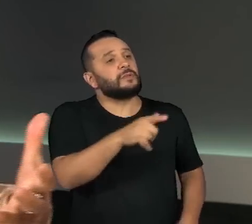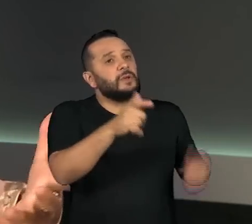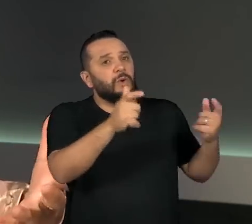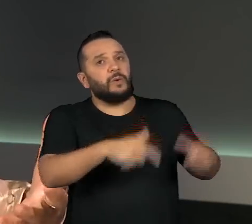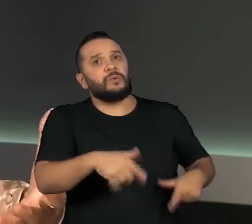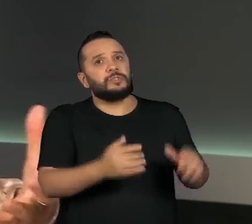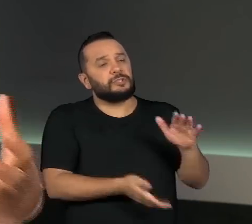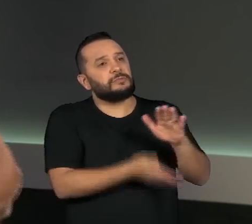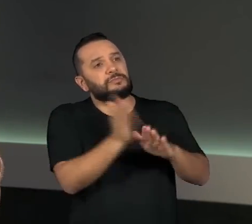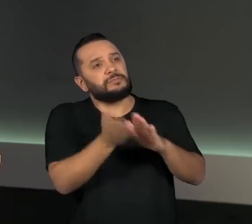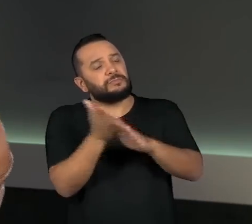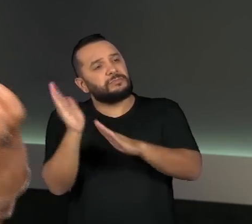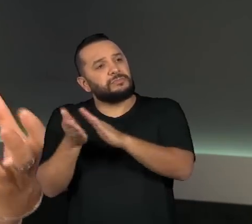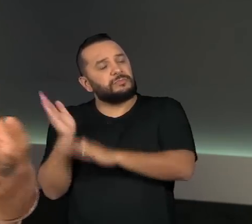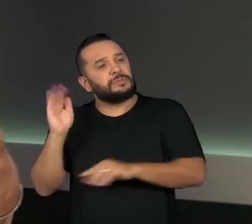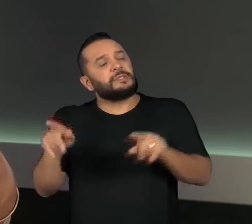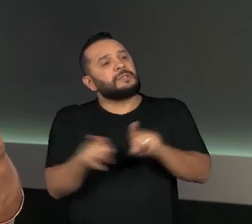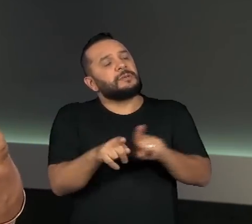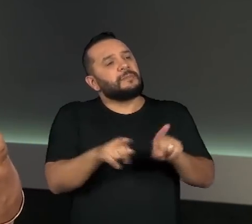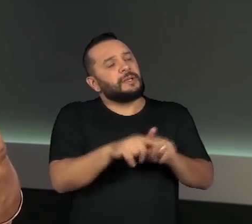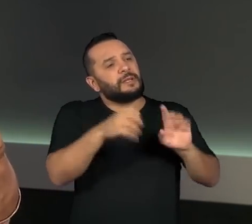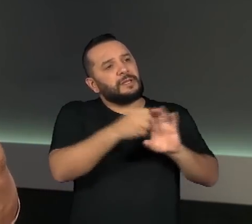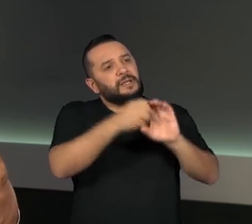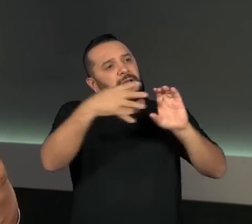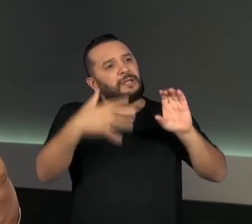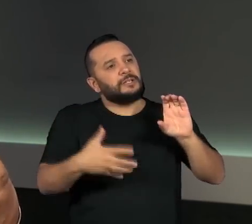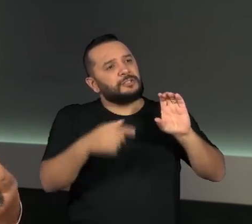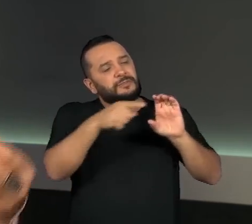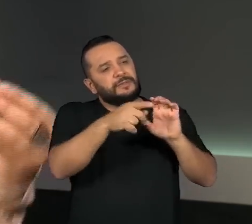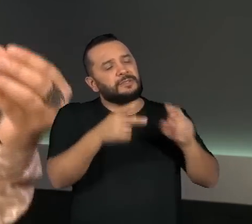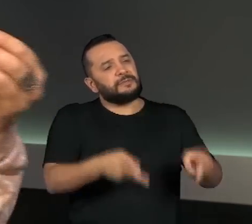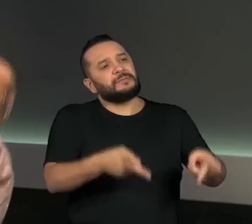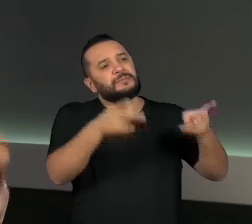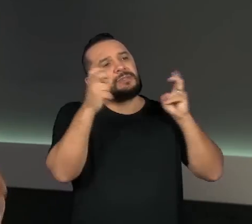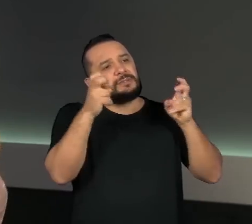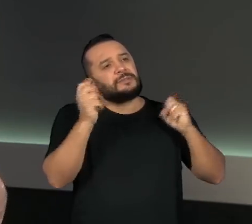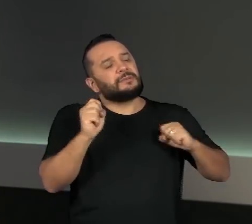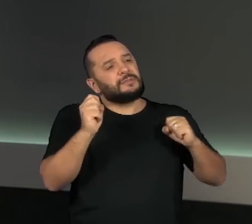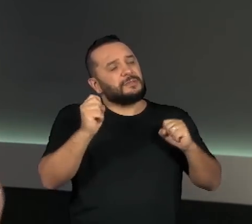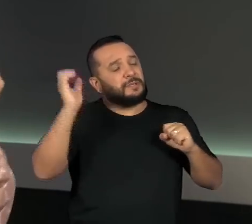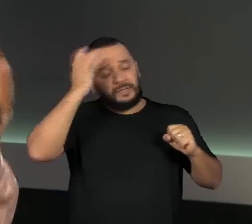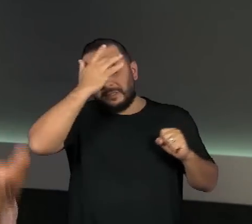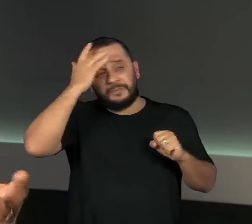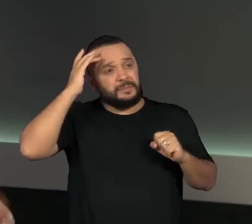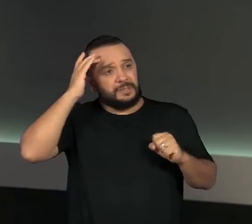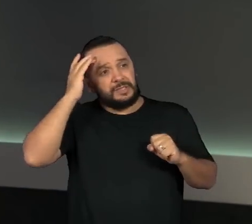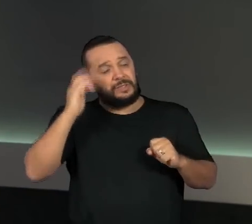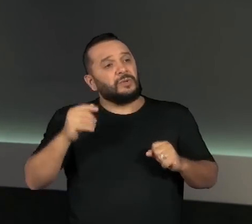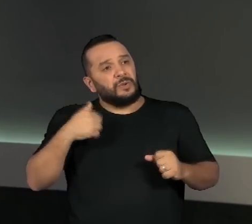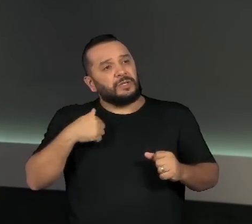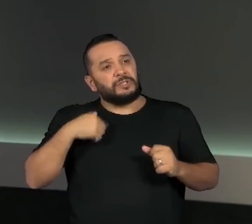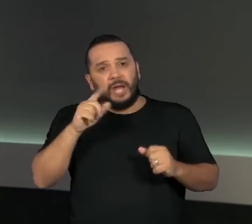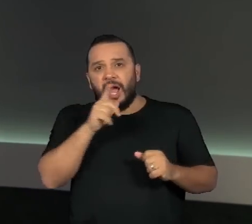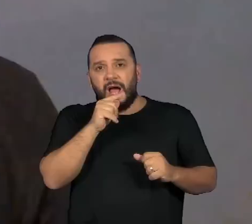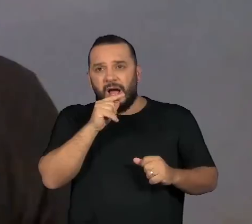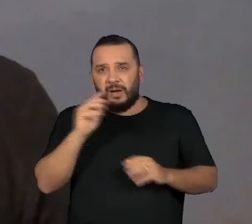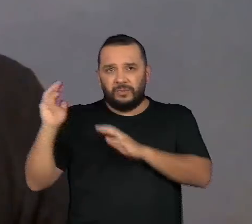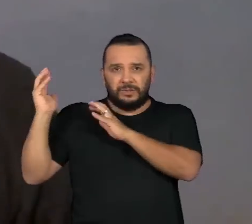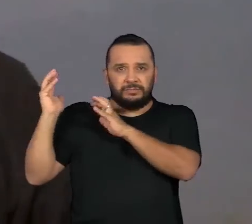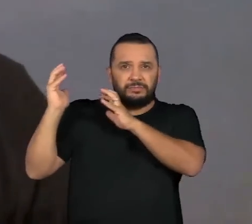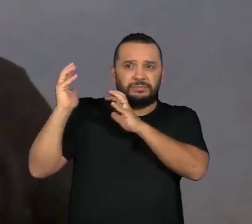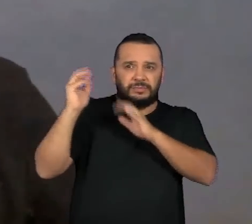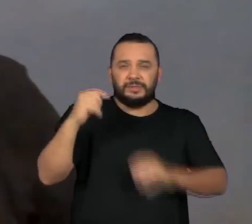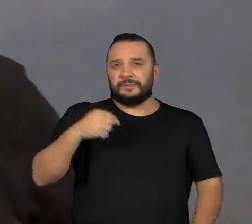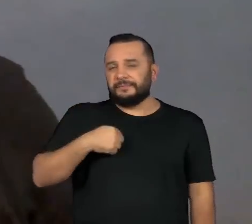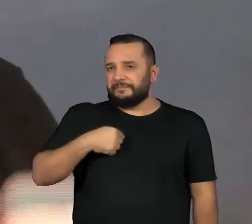queria que você trouxesse alguns aspectos que você observou quando as pessoas estavam indo para a coleta da água. Eu